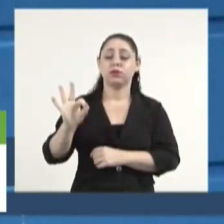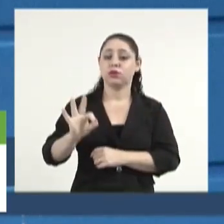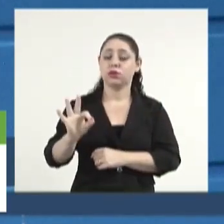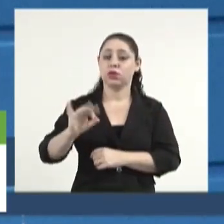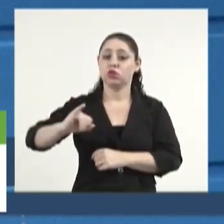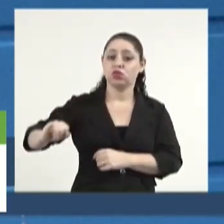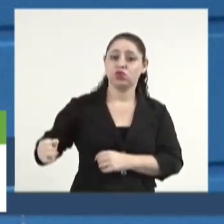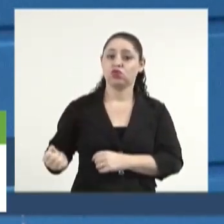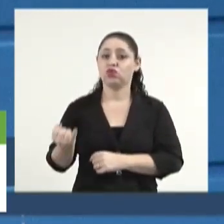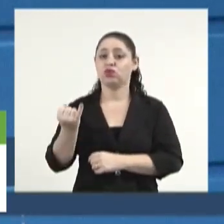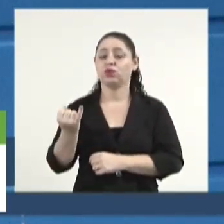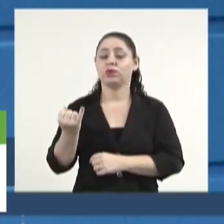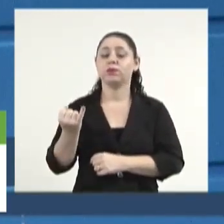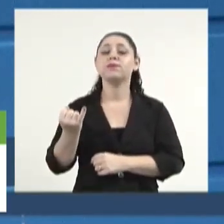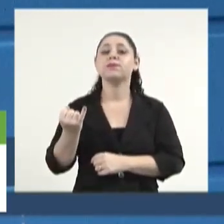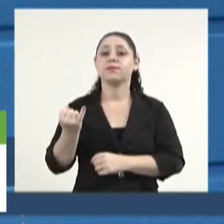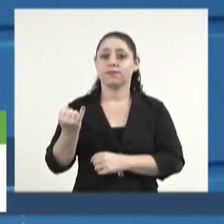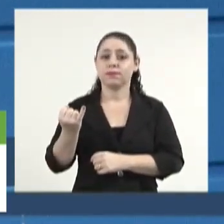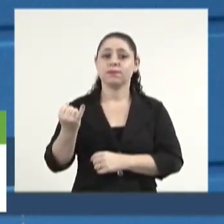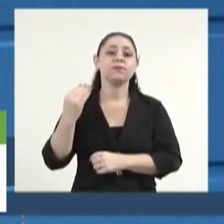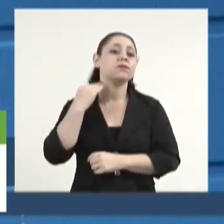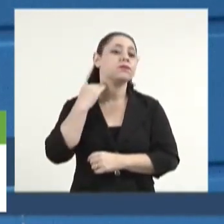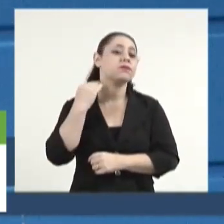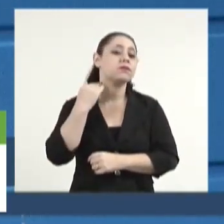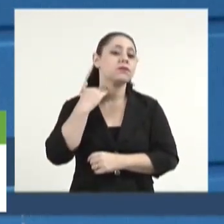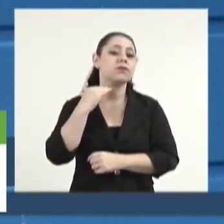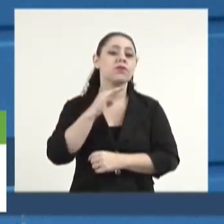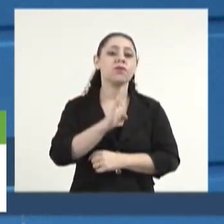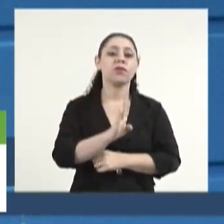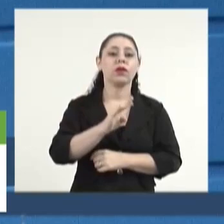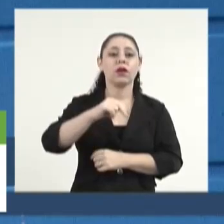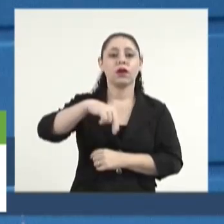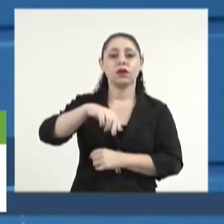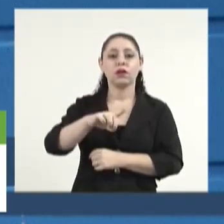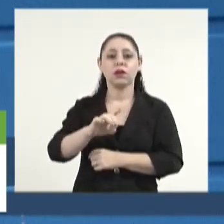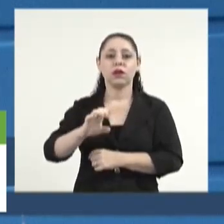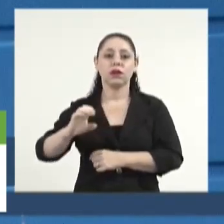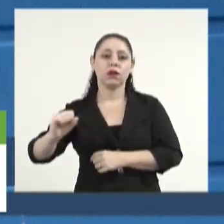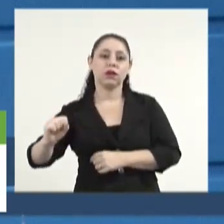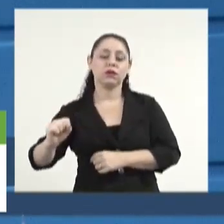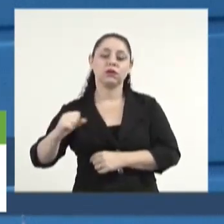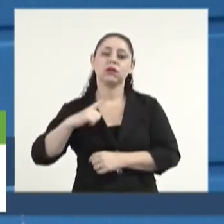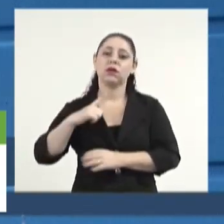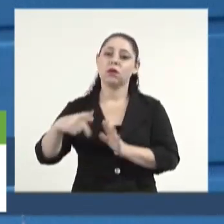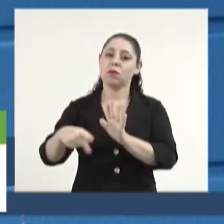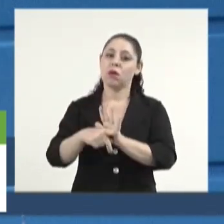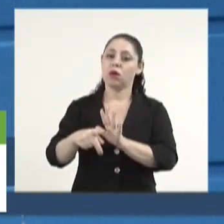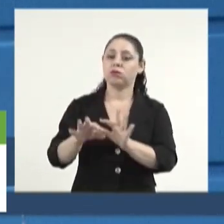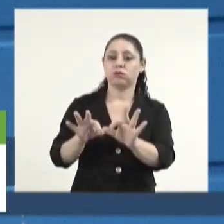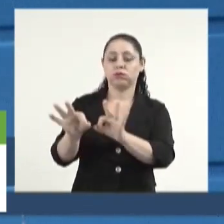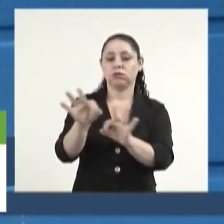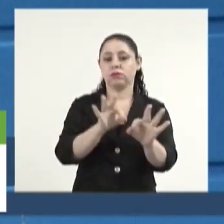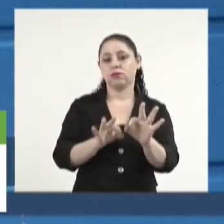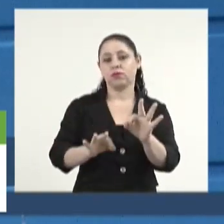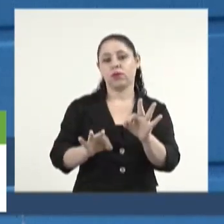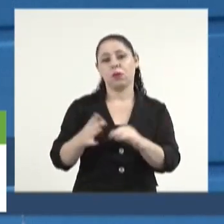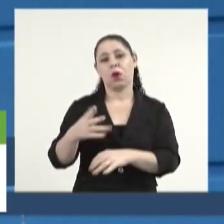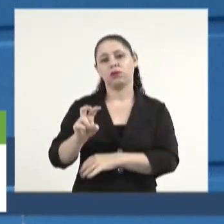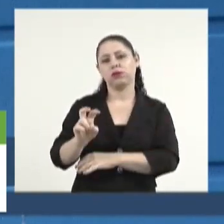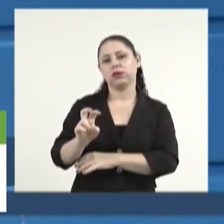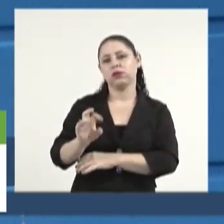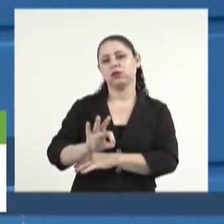8,4% de taxa de juros. O banco seria o BNDES, que teria uma remuneração do próprio banco da ordem